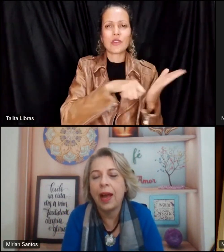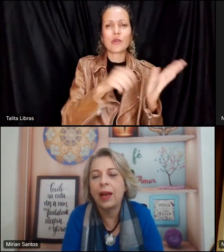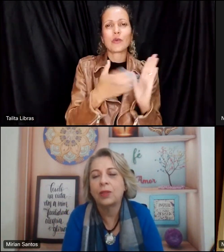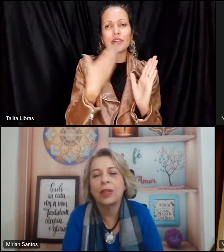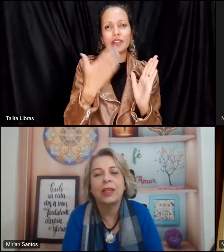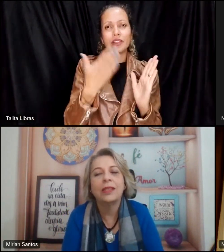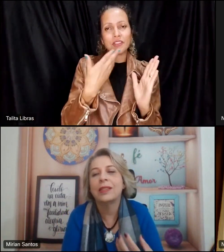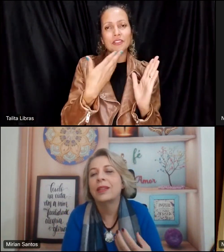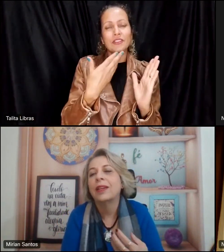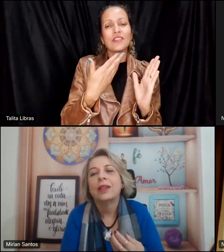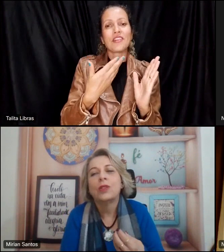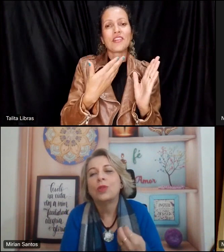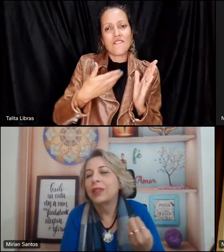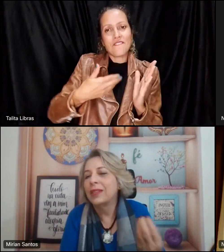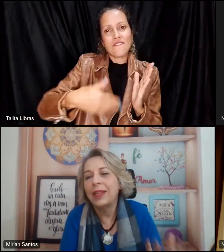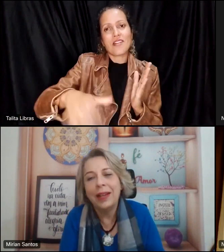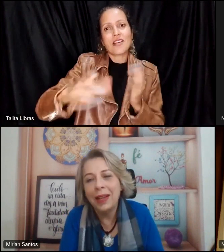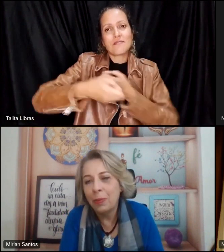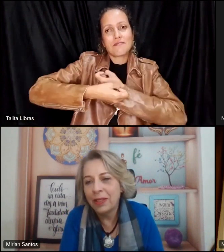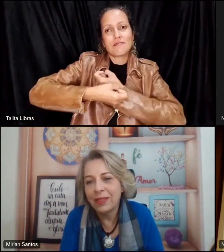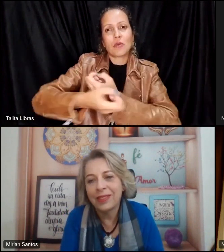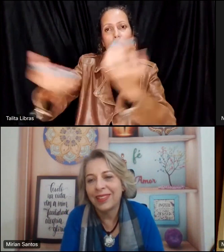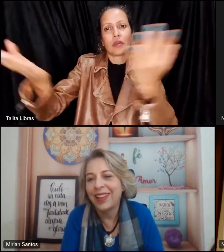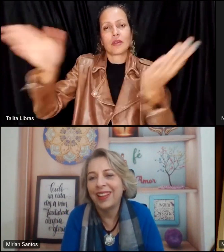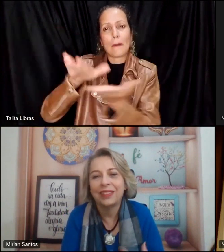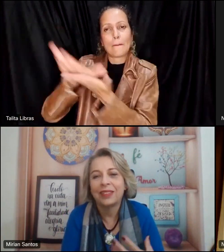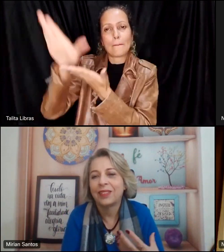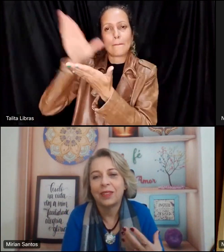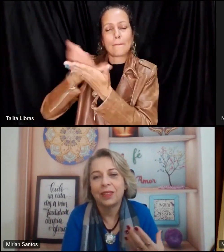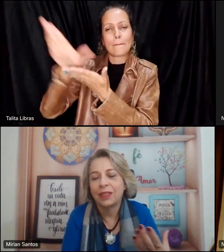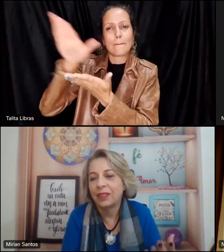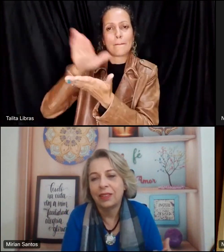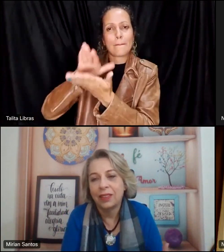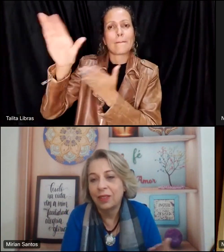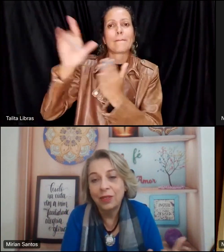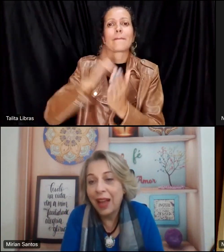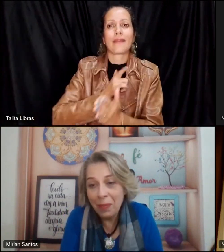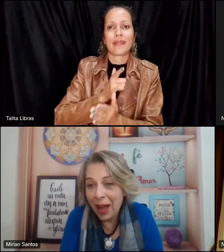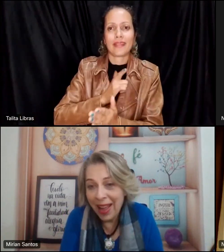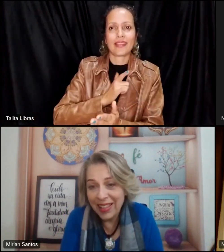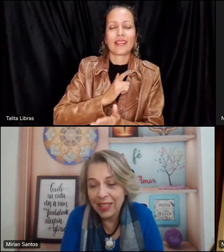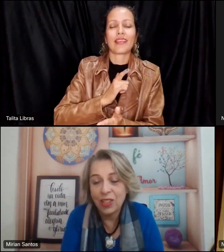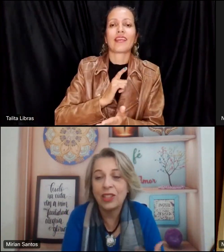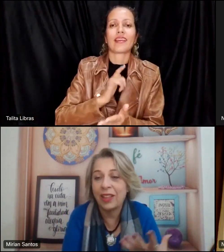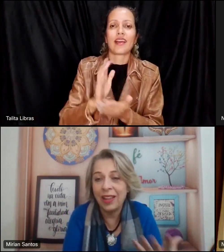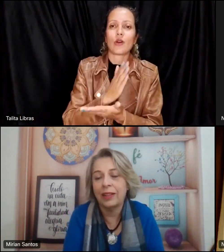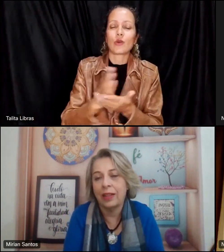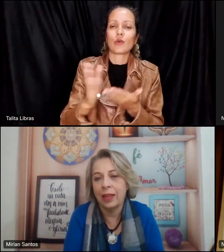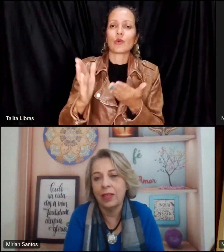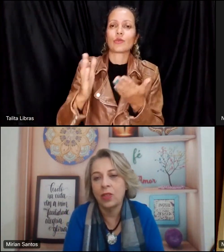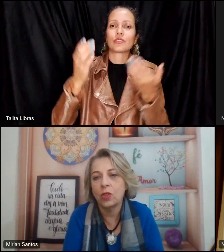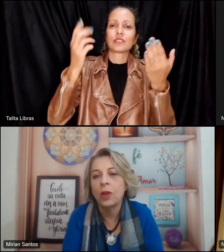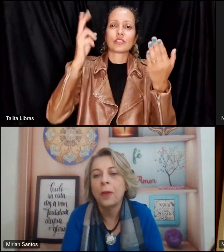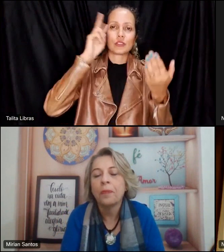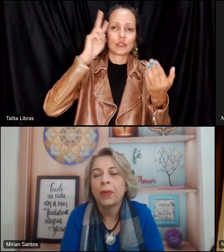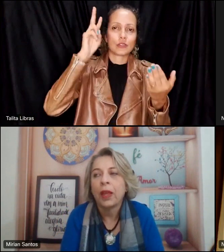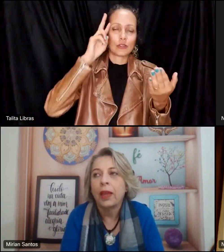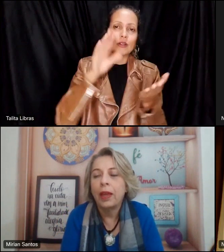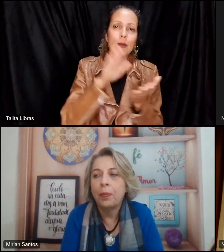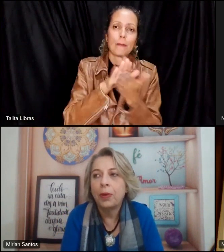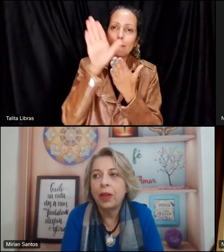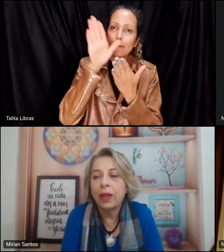publicado, criança surda sem libras, não dá mais, a gente tem que ter isso.